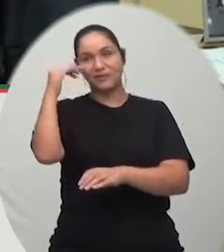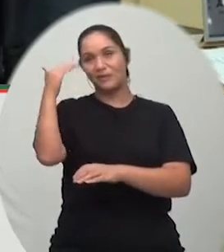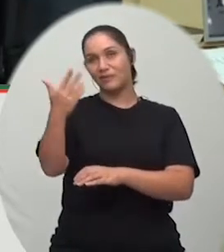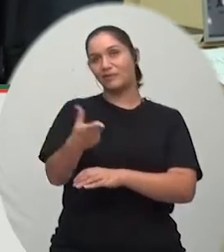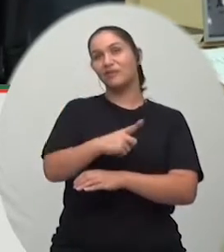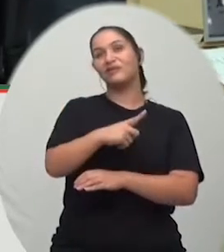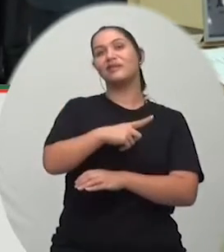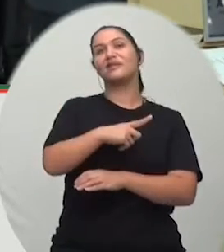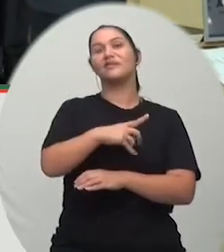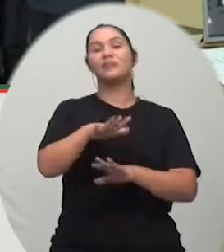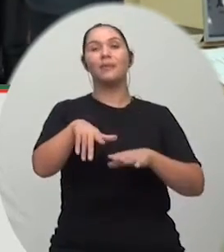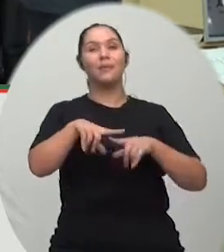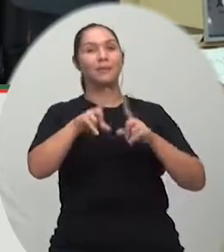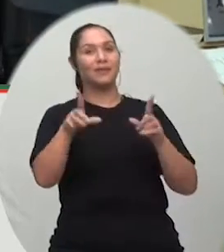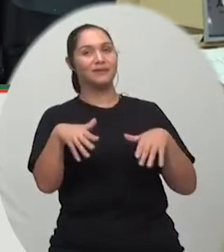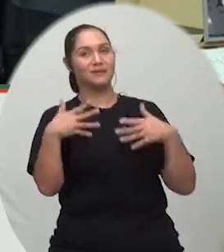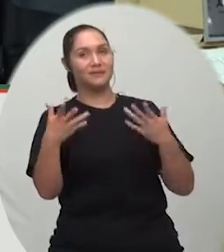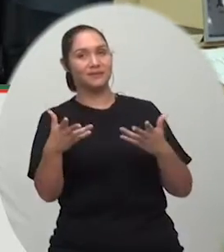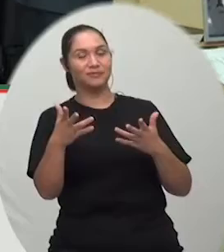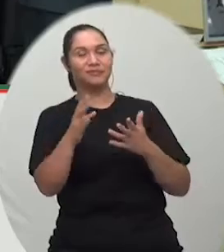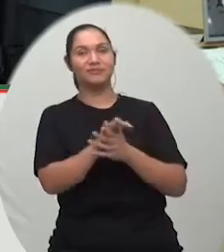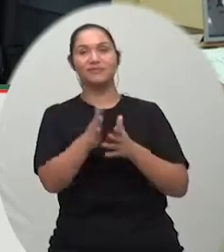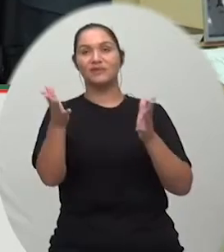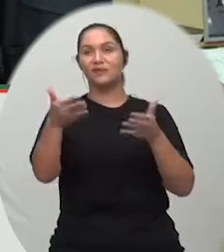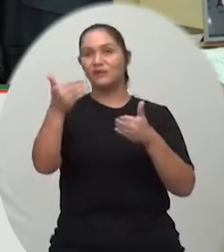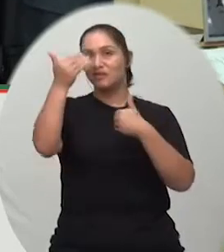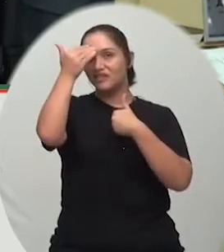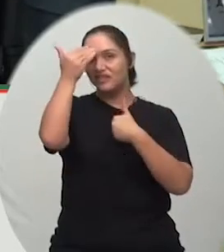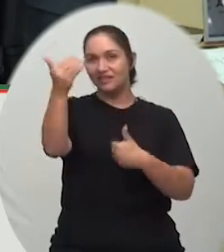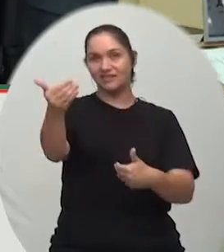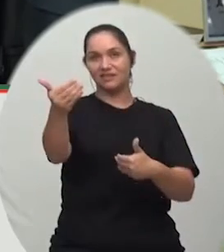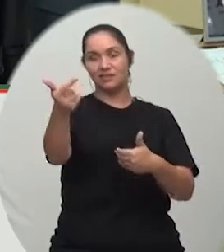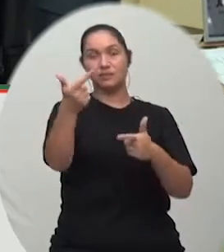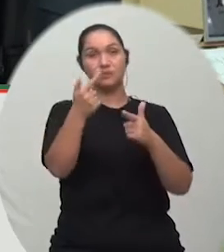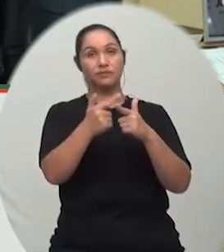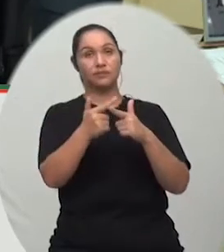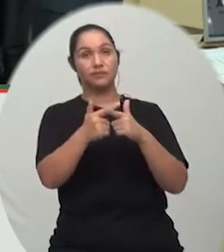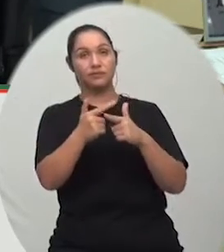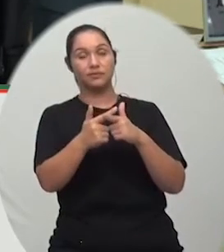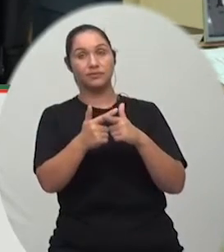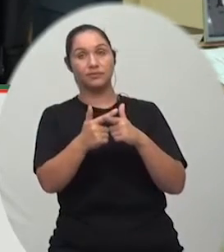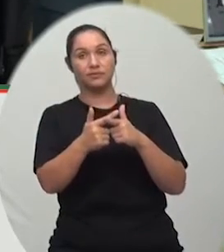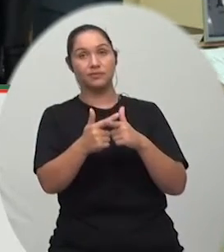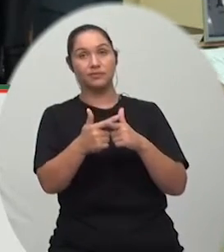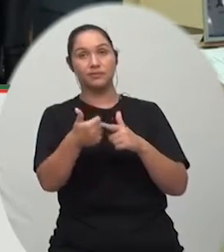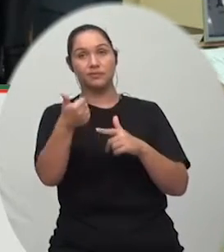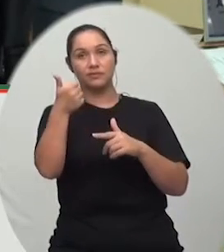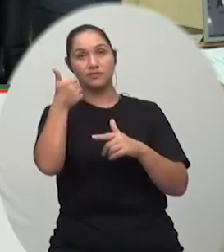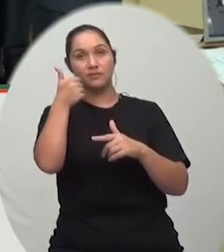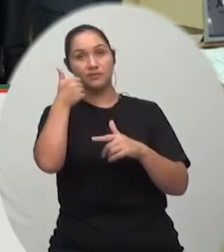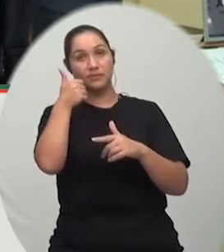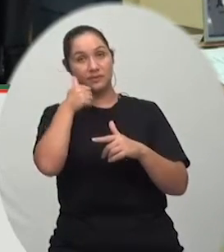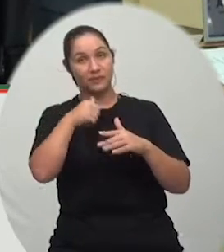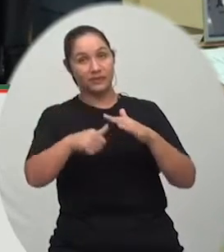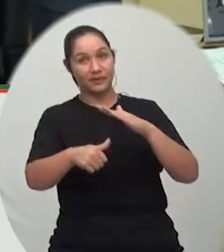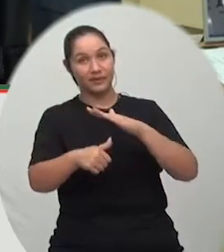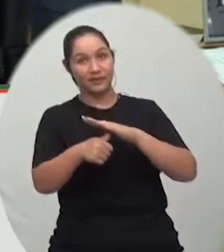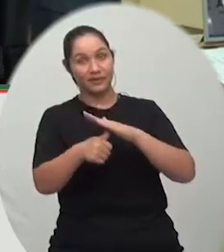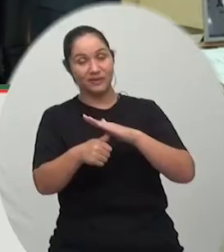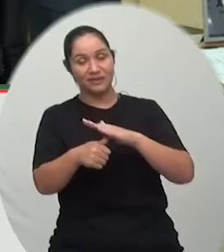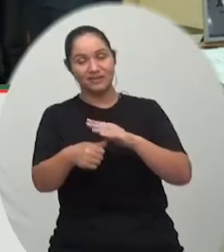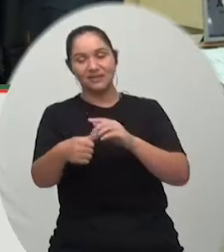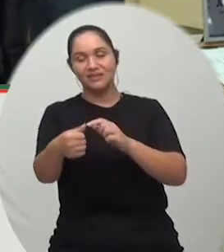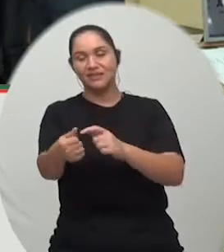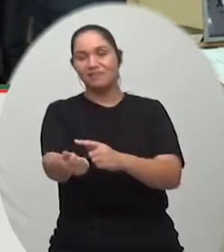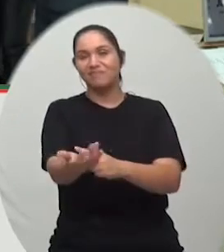dessa. Mas, enfim, esse é o momento da gente agradecer, né? Agradecer o apoio da reitoria, né? Se não fosse a reitoria, nós não